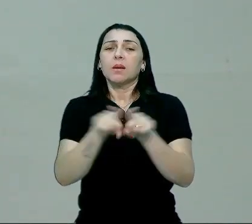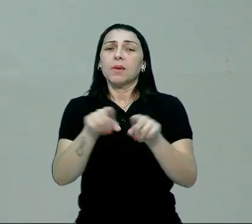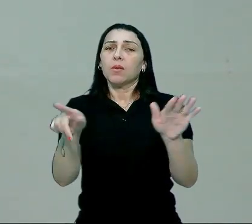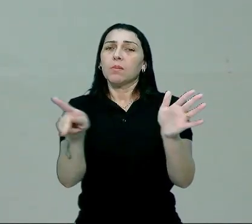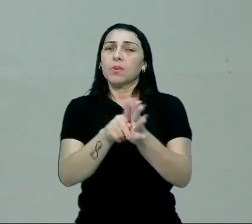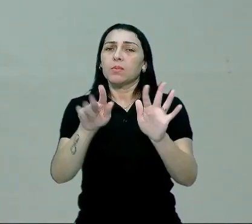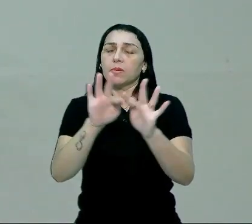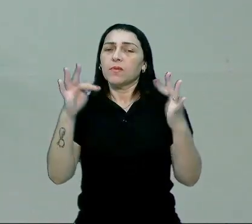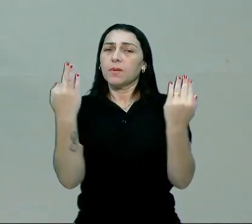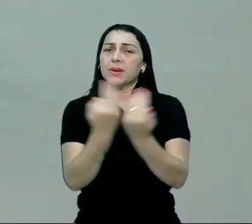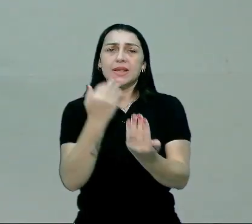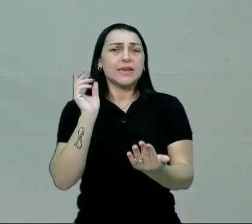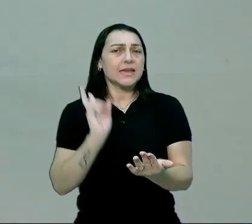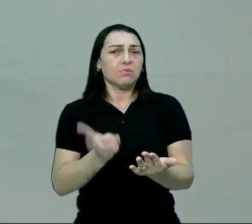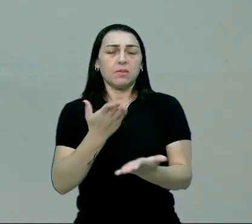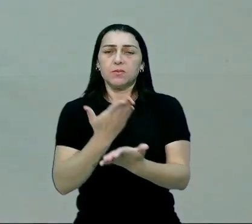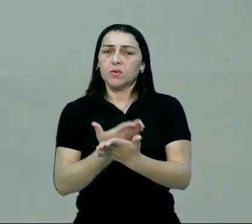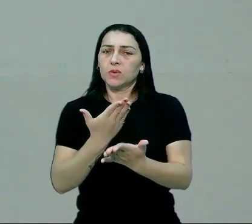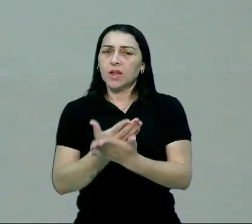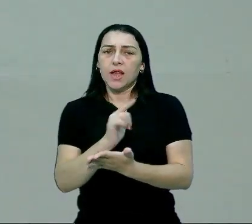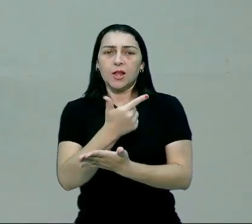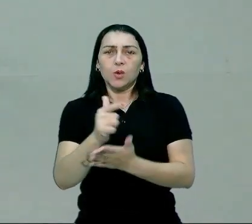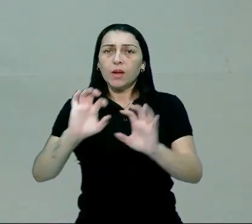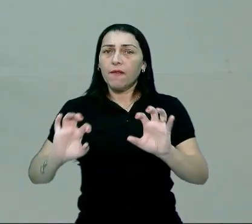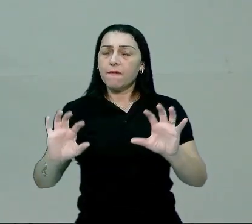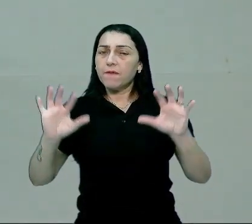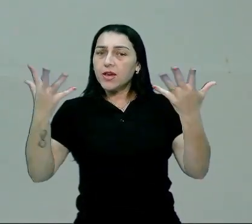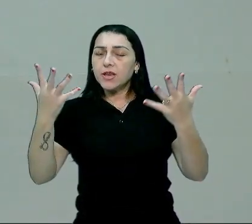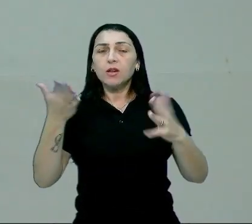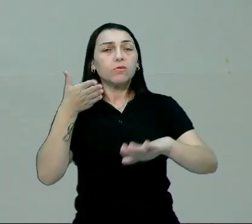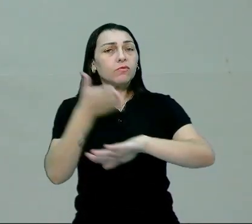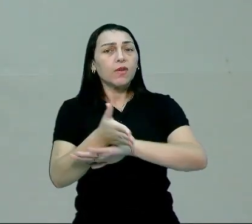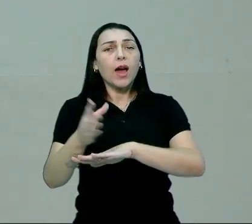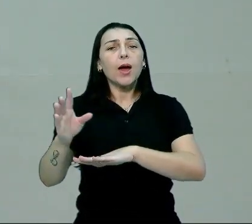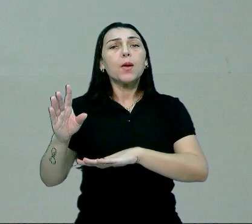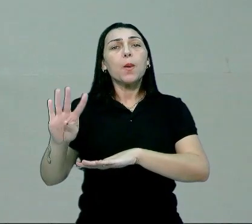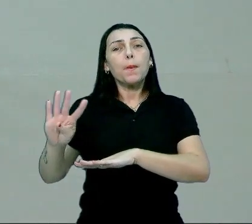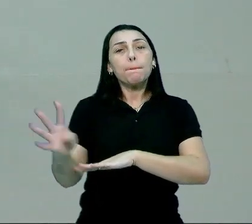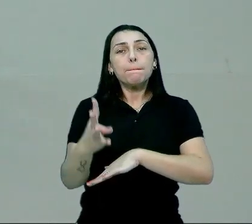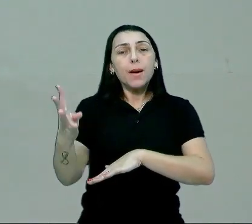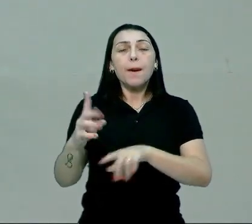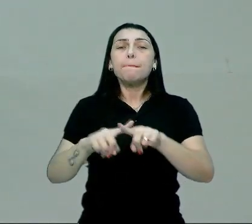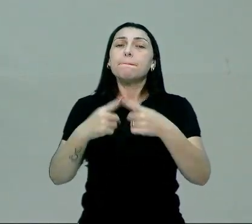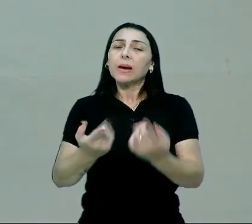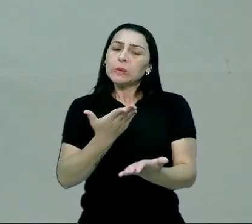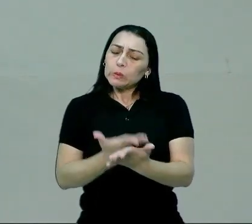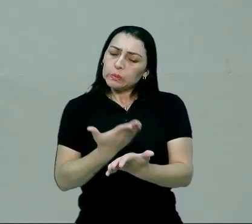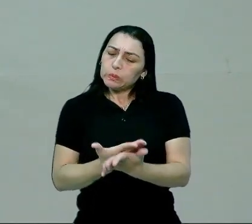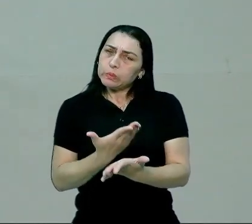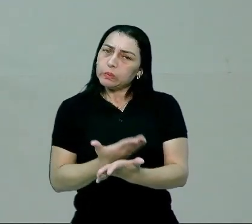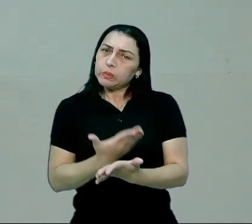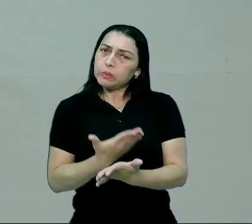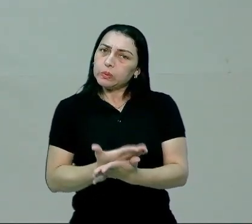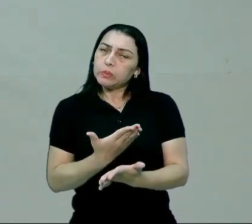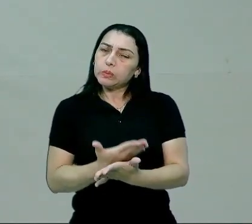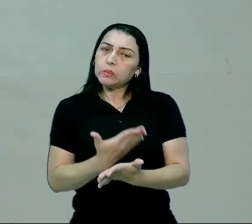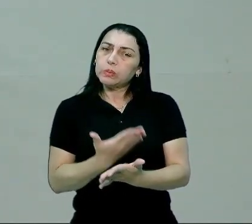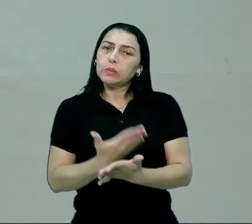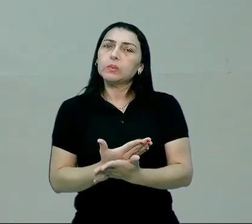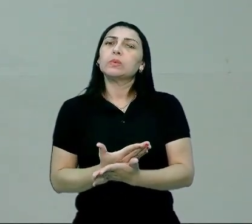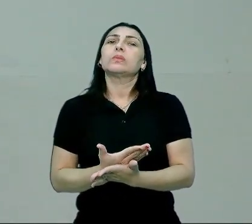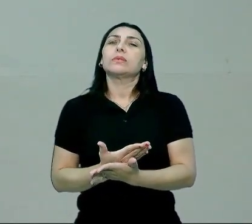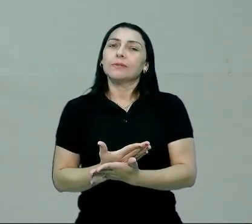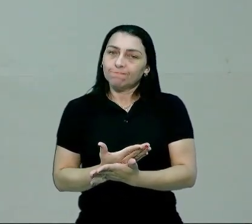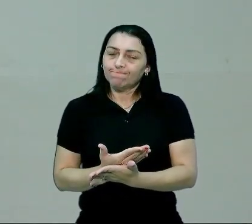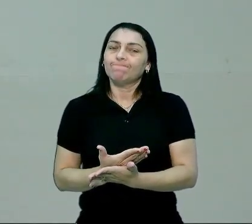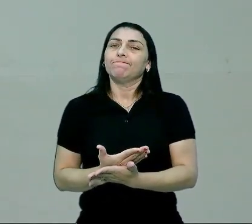com a família, não tem a festinha, não tem o barzinho, mas que está ali estudando de